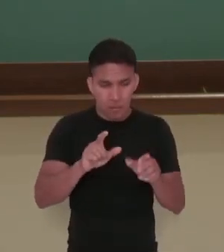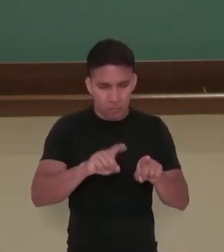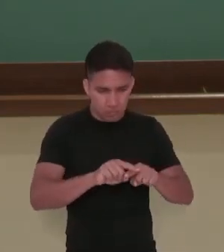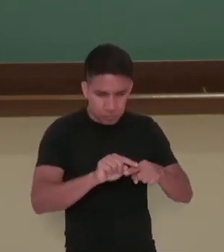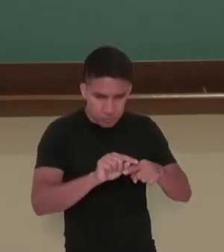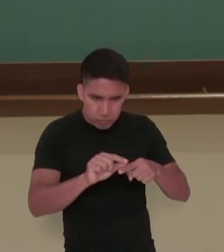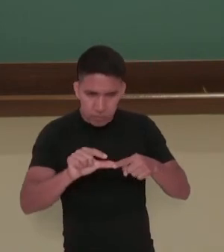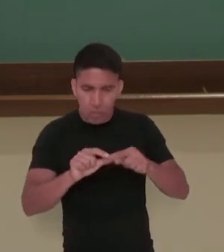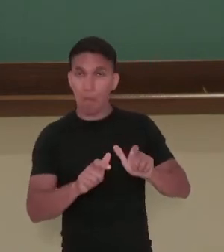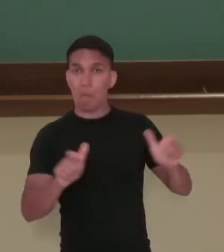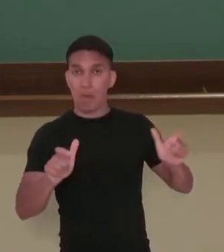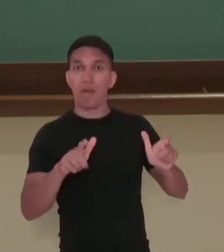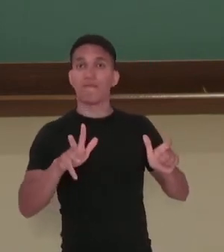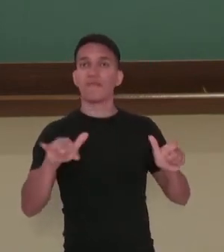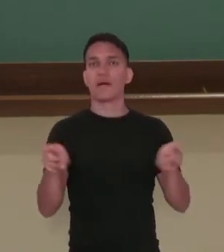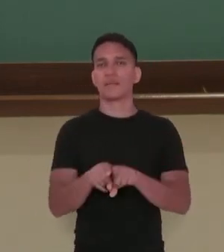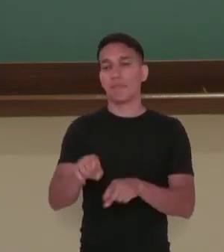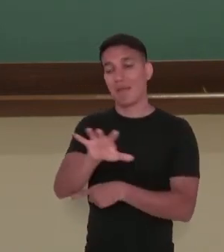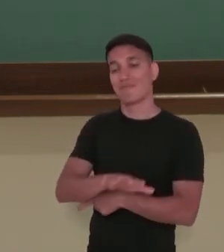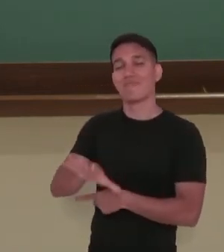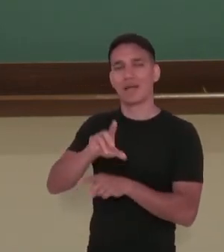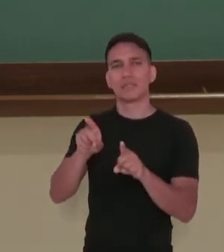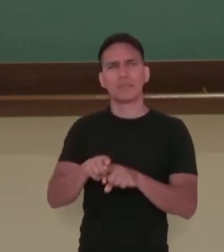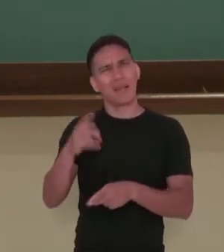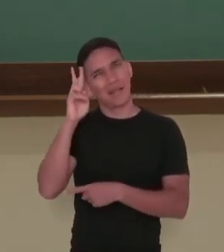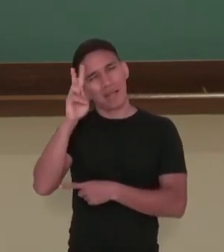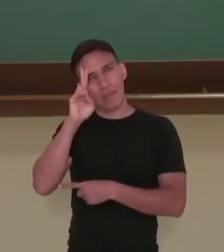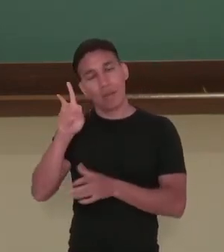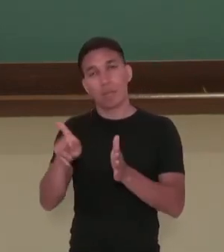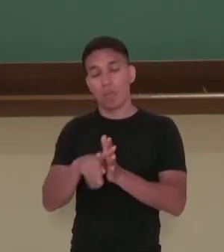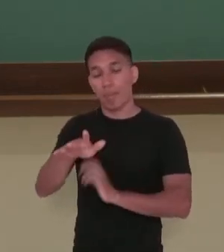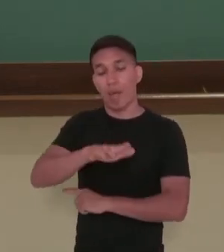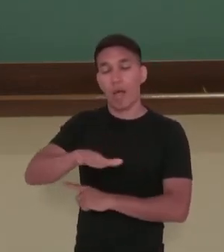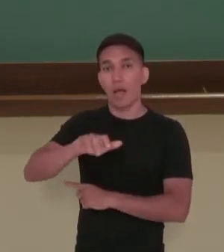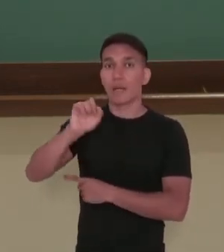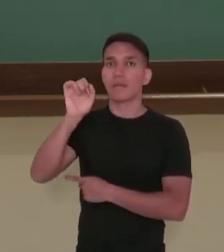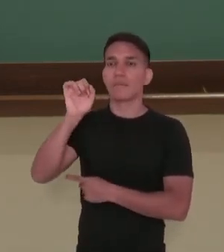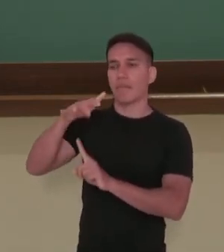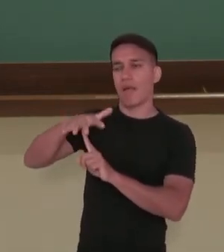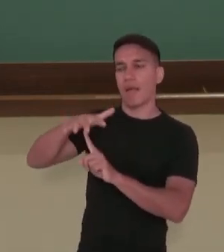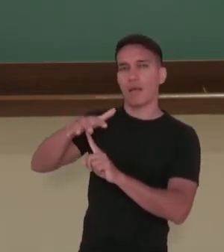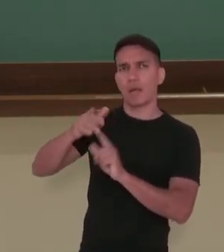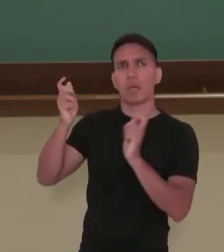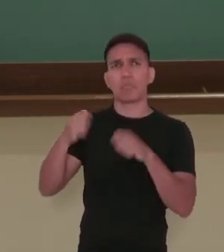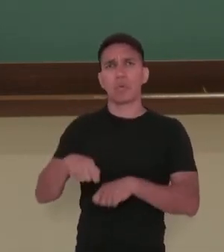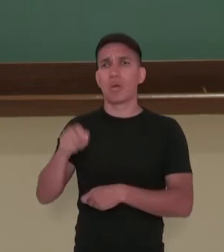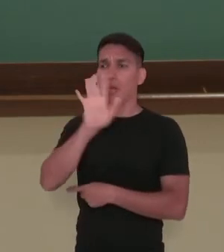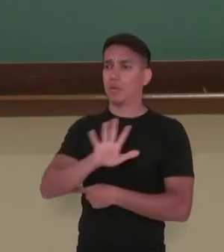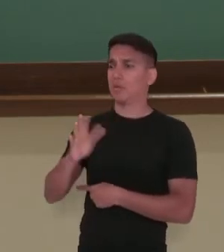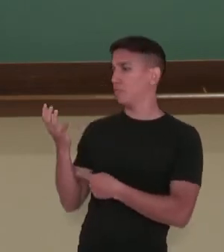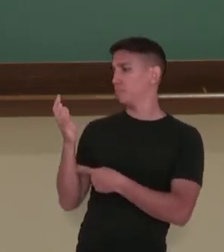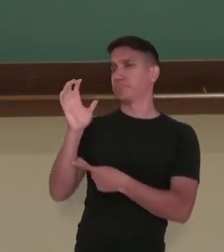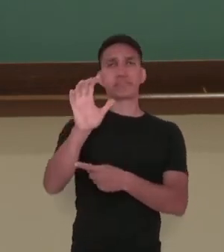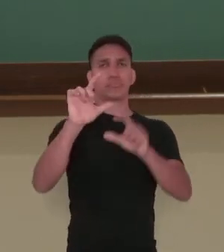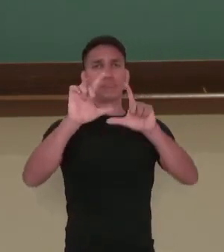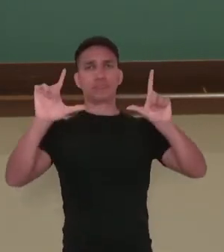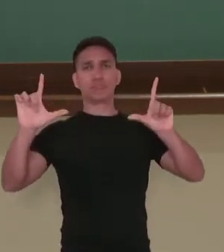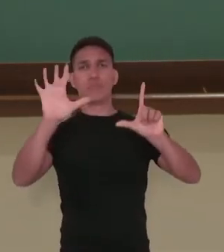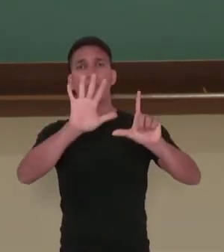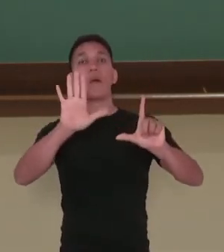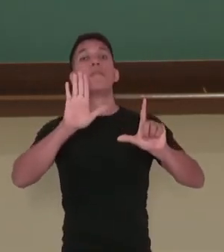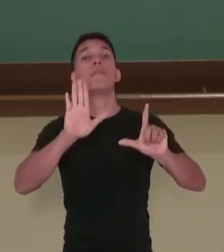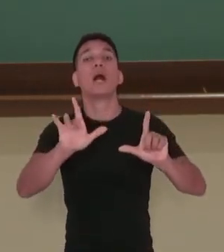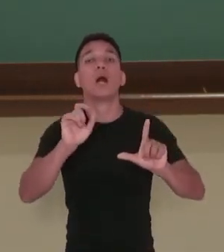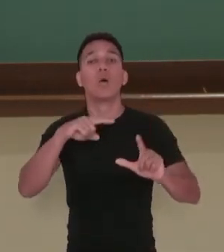aquela imagem que nós tínhamos do Paraná? Ora, era uma imagem, eu poderia pegar e ampliar ela para caber na tela toda, mas o